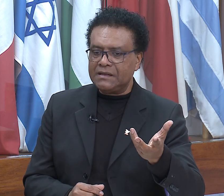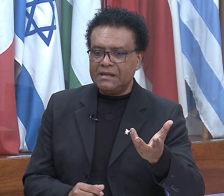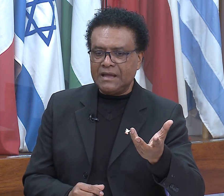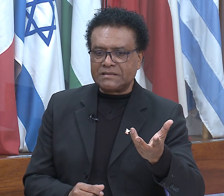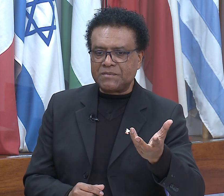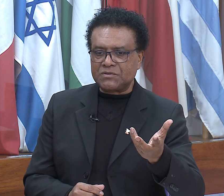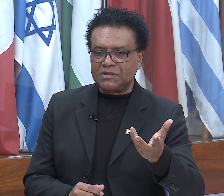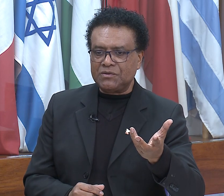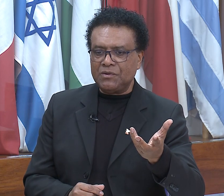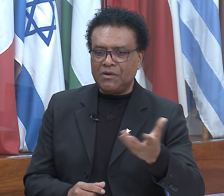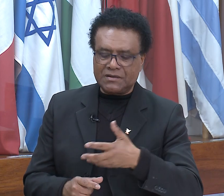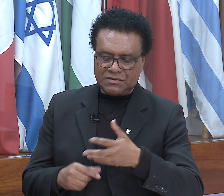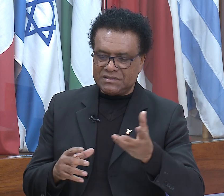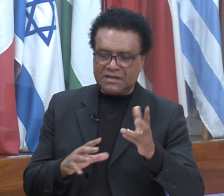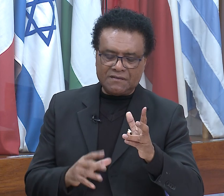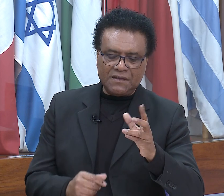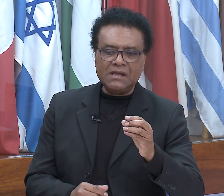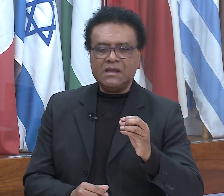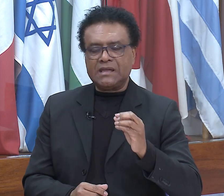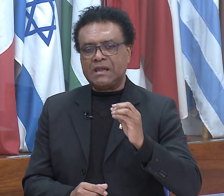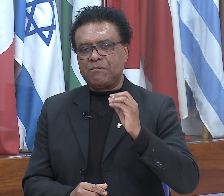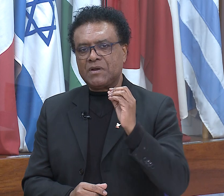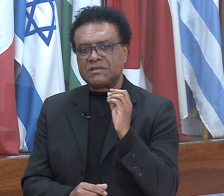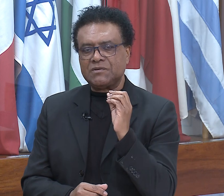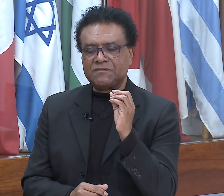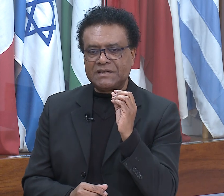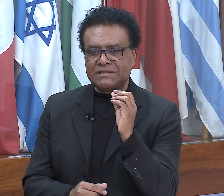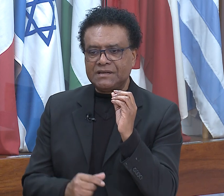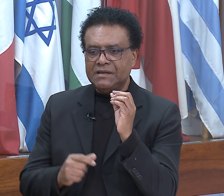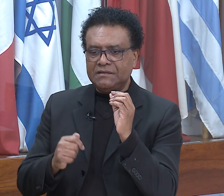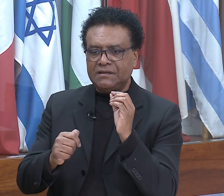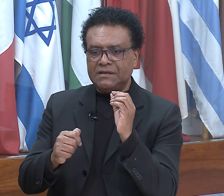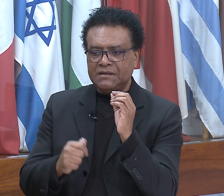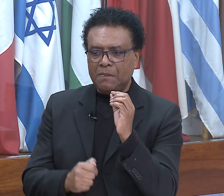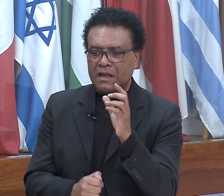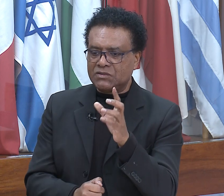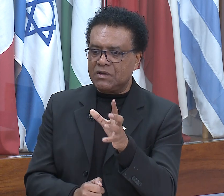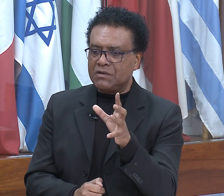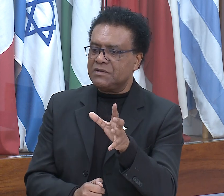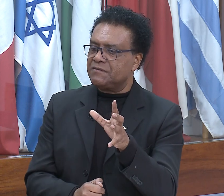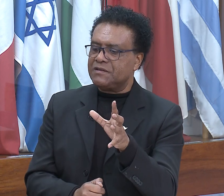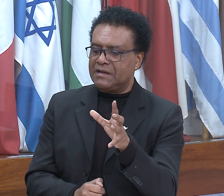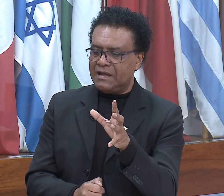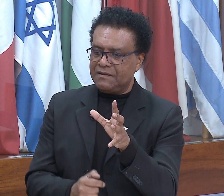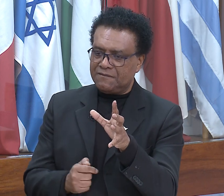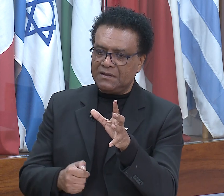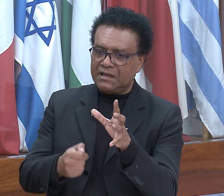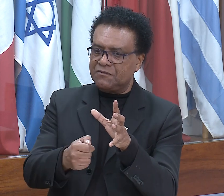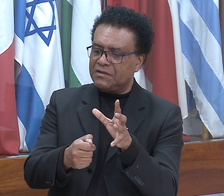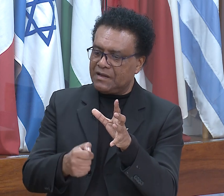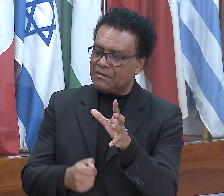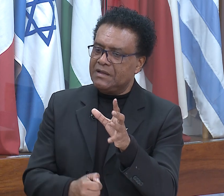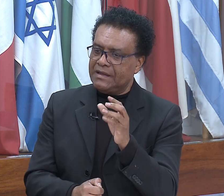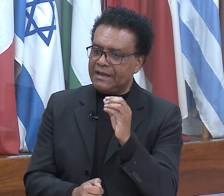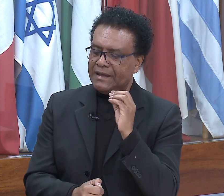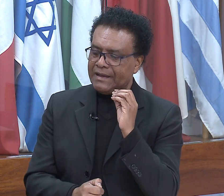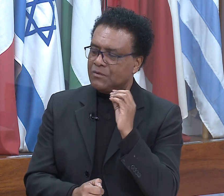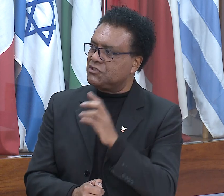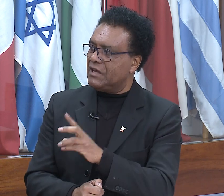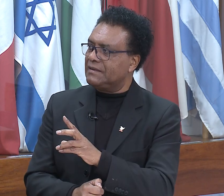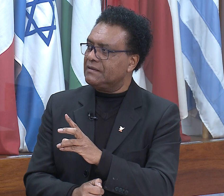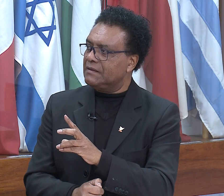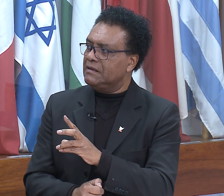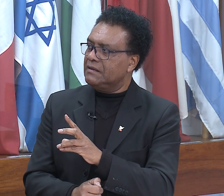né Essa pessoa que doe órgãos dos sangue enfim que ela possa quando falecer ter a sua urna funerária e fim lá no funeral